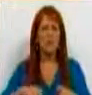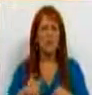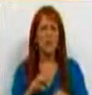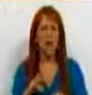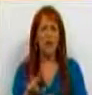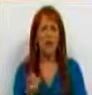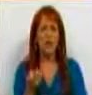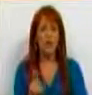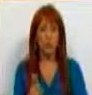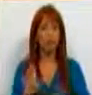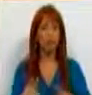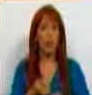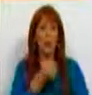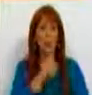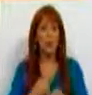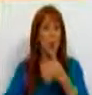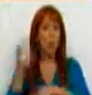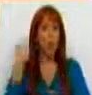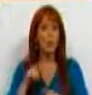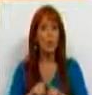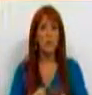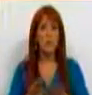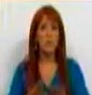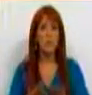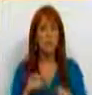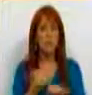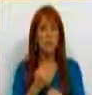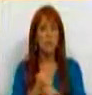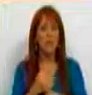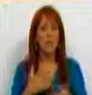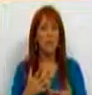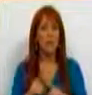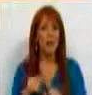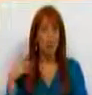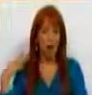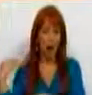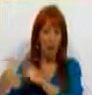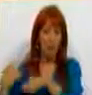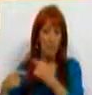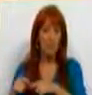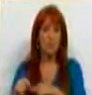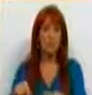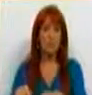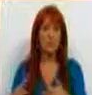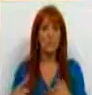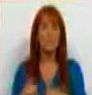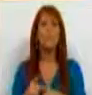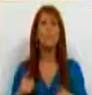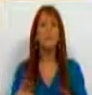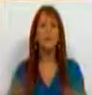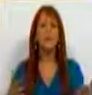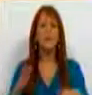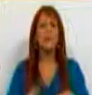Algesur, já foi terminada ontem a suspensão dos trabalhos que estavam a decorrer em Rugilo,